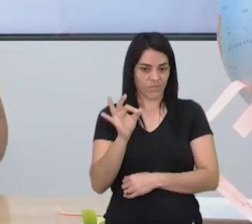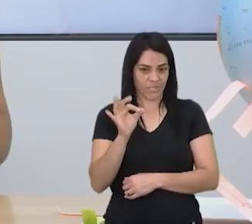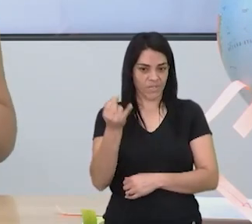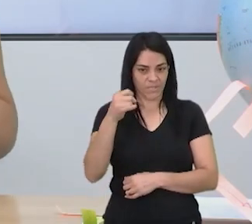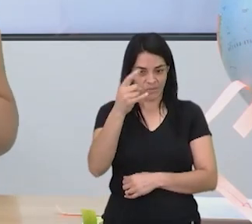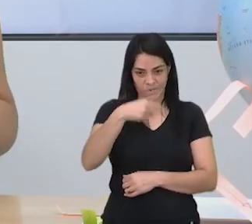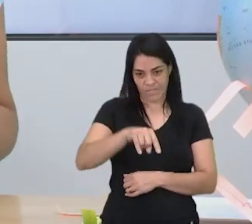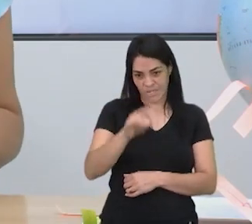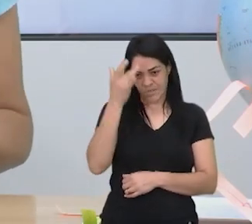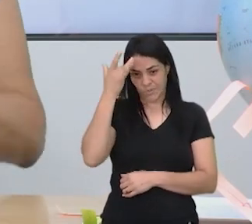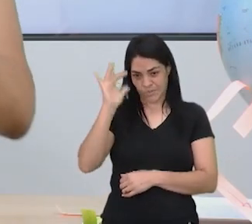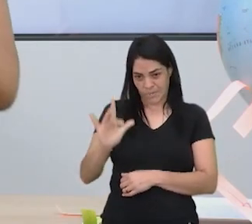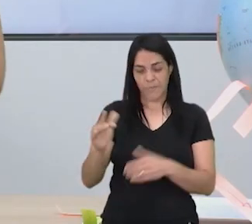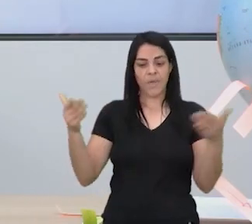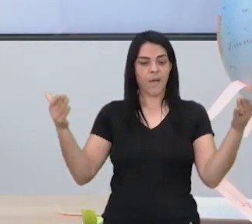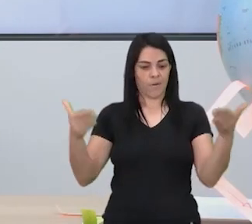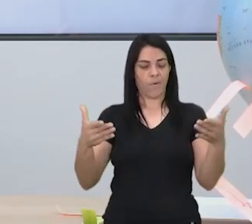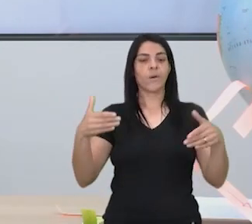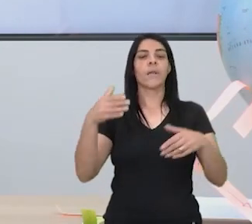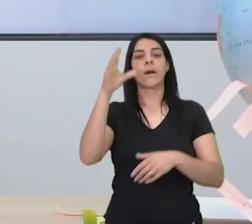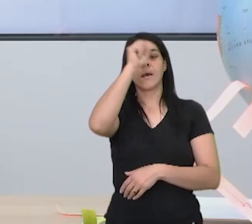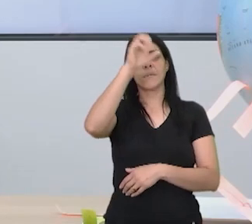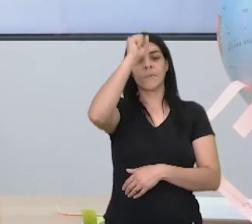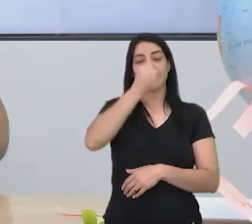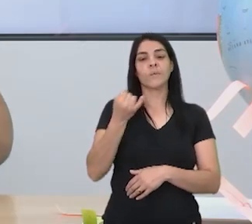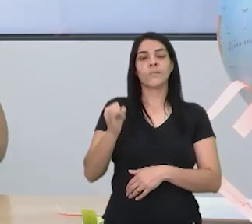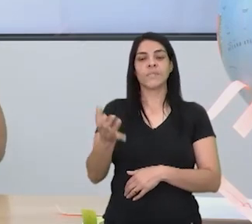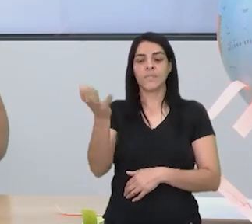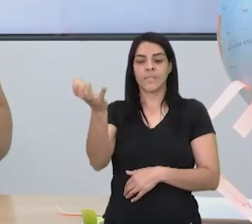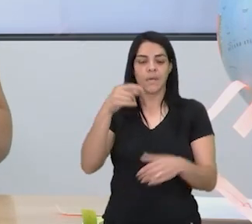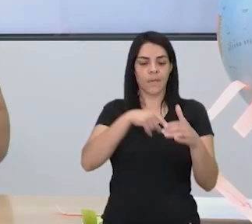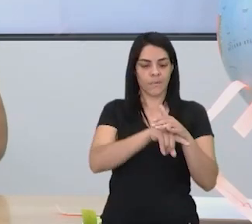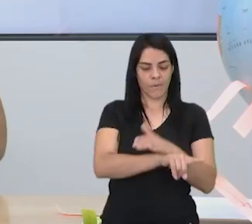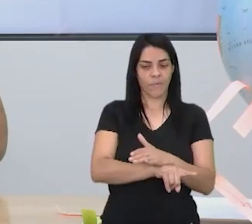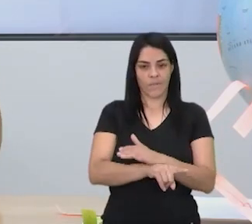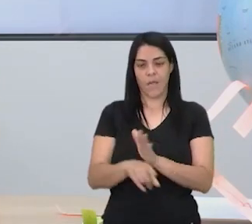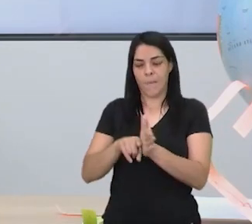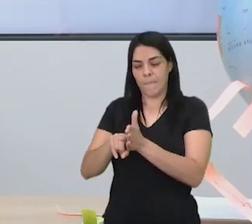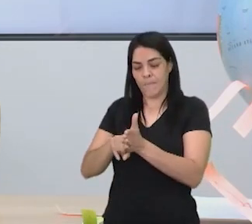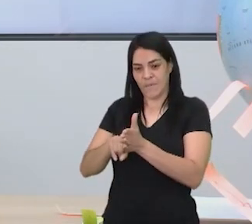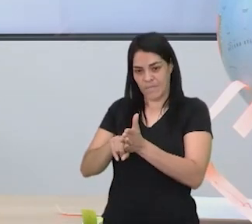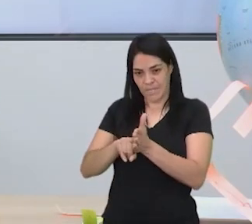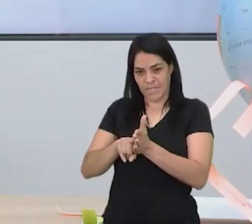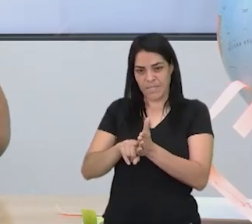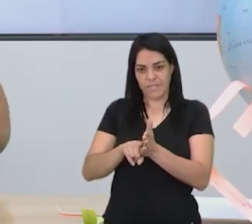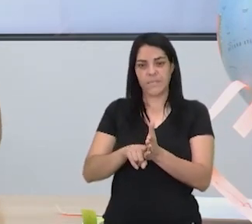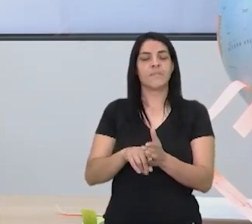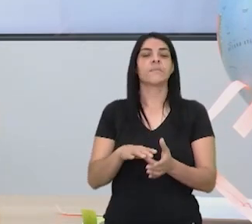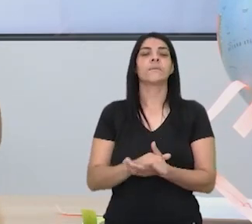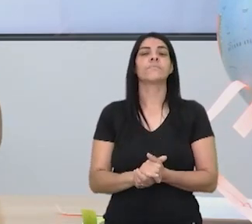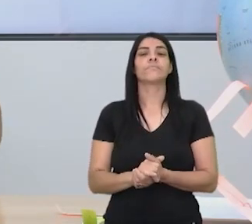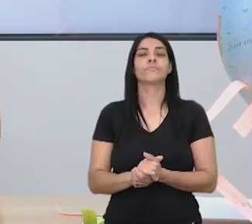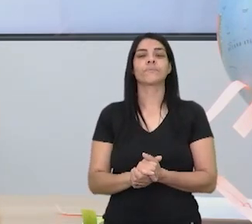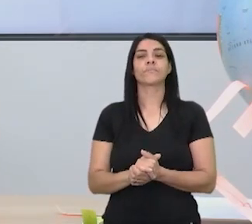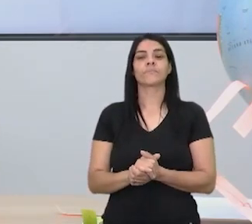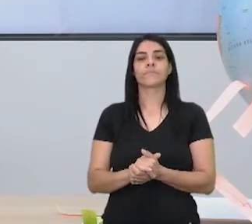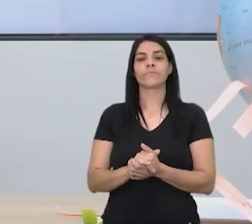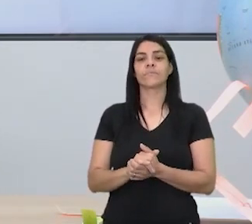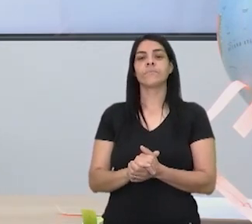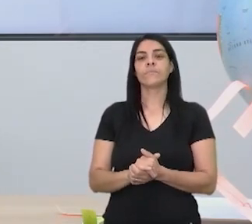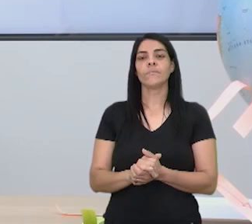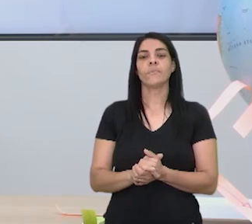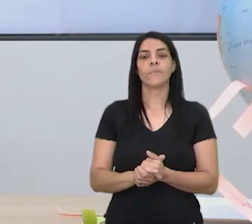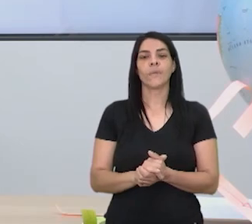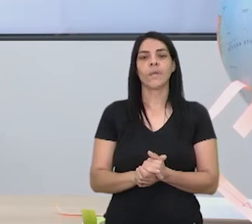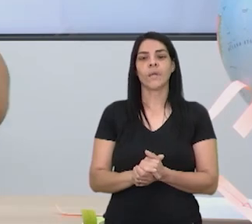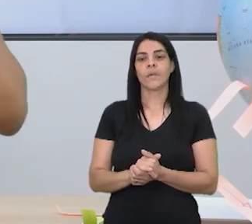não sabia, já está sabendo. Se você quer se aprofundar, então dá uma pesquisada lá na internet, tá certo? Faz uma busca lá e